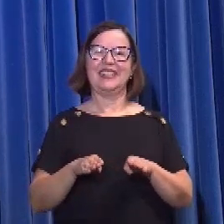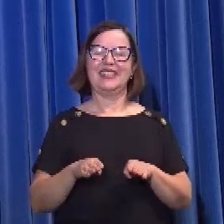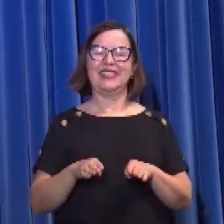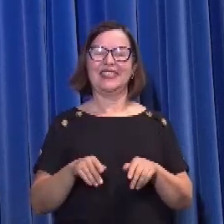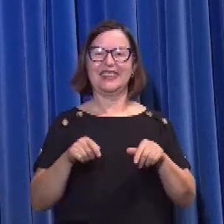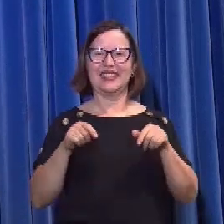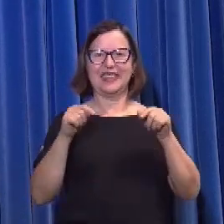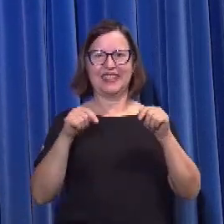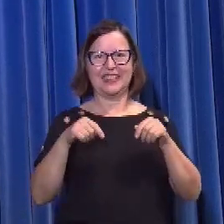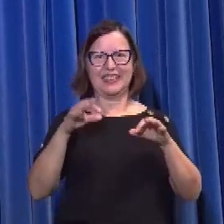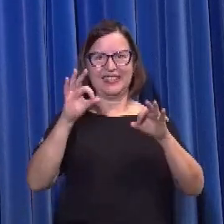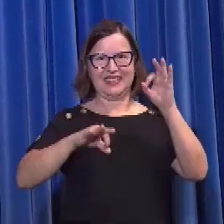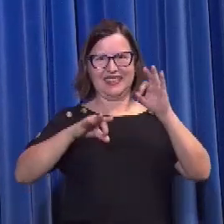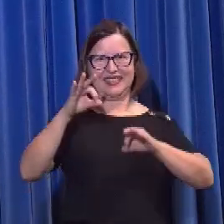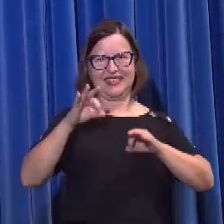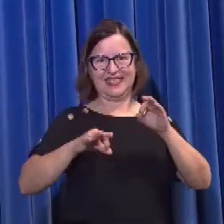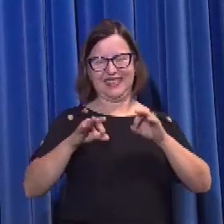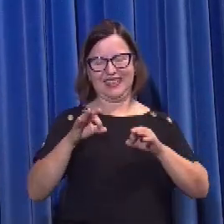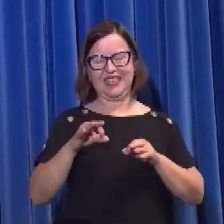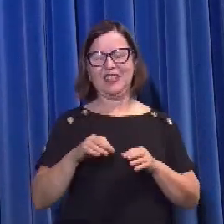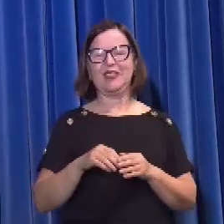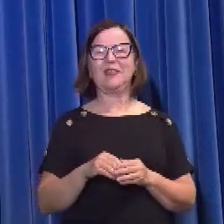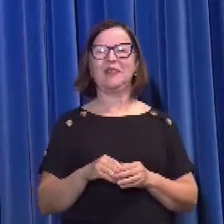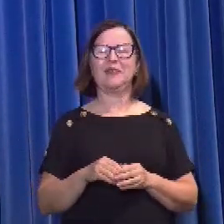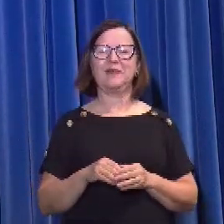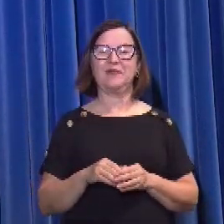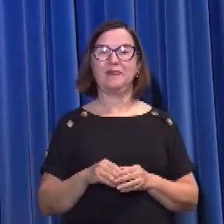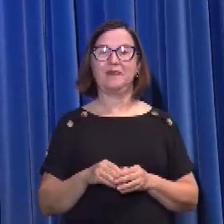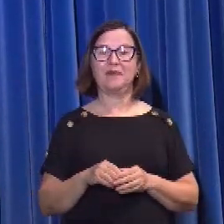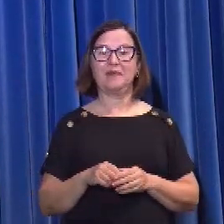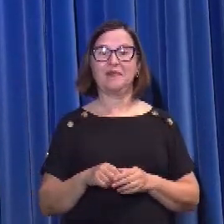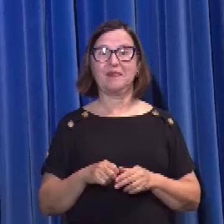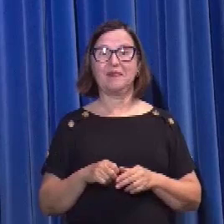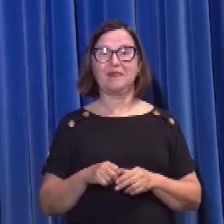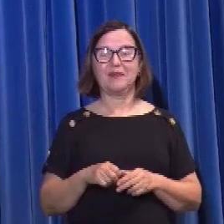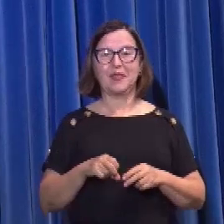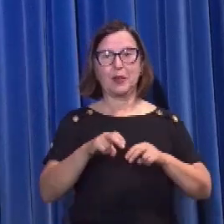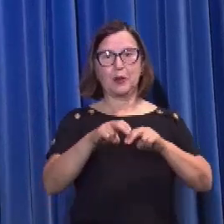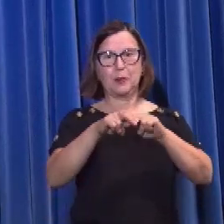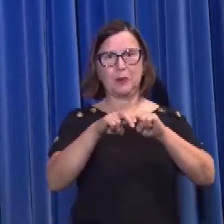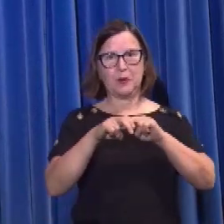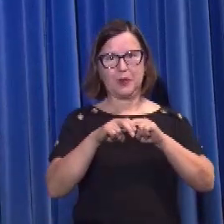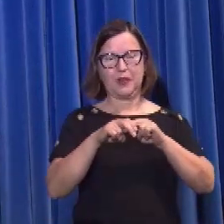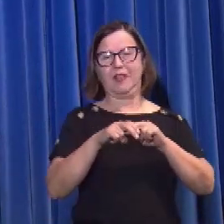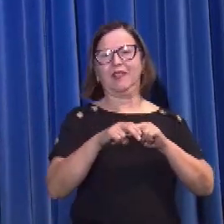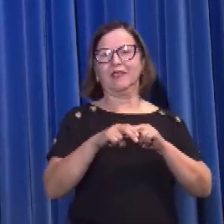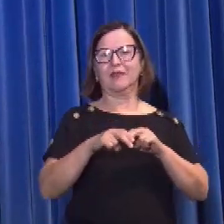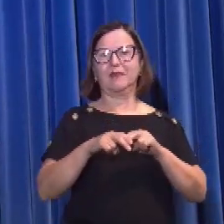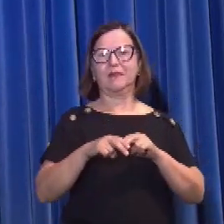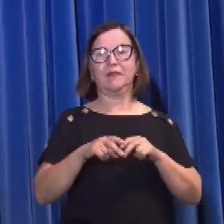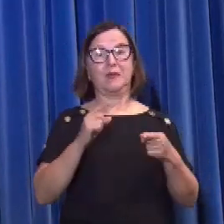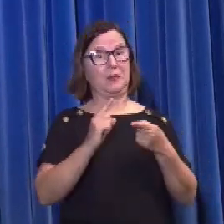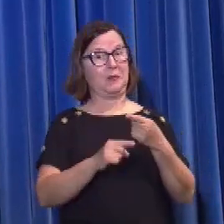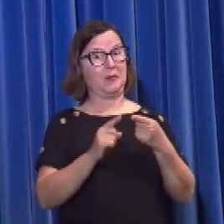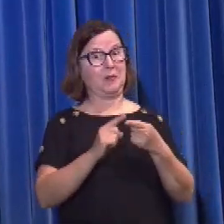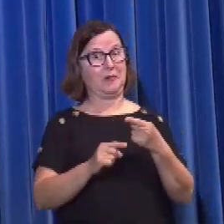teatro e por conta das restrições impostas pelo governo,